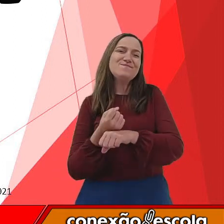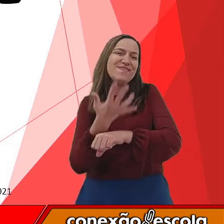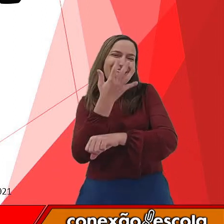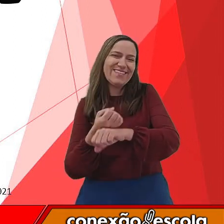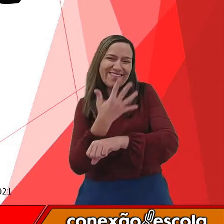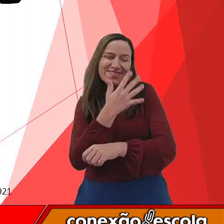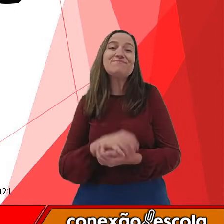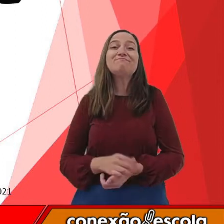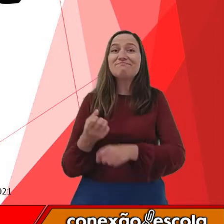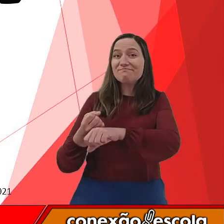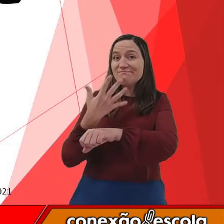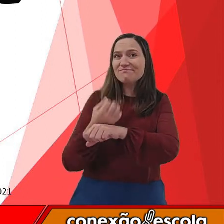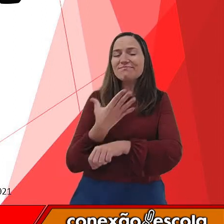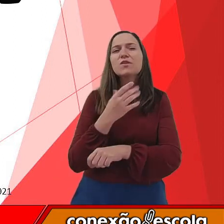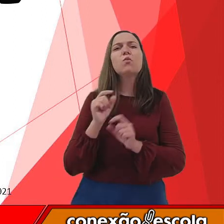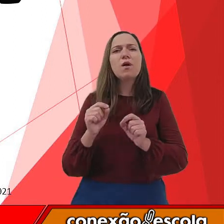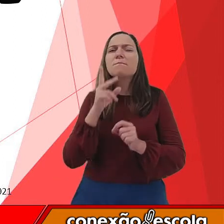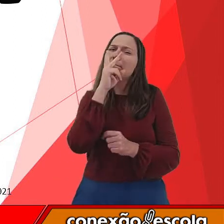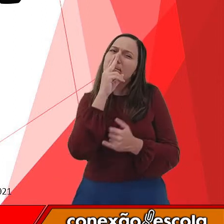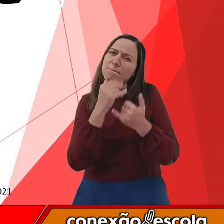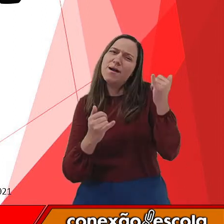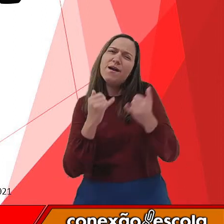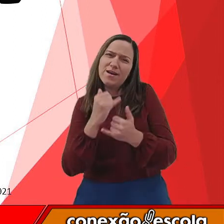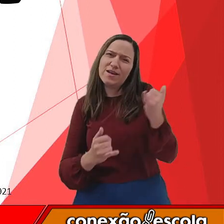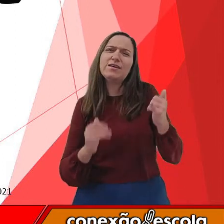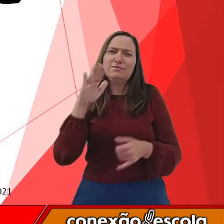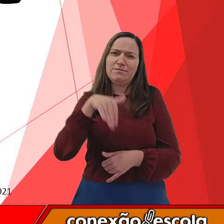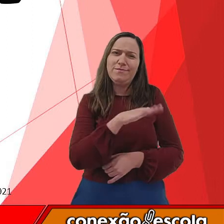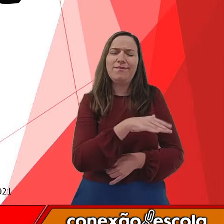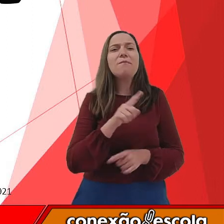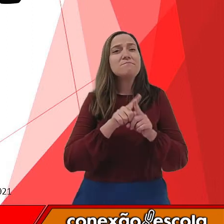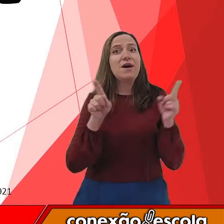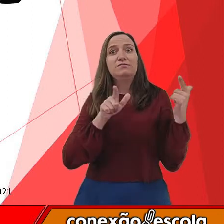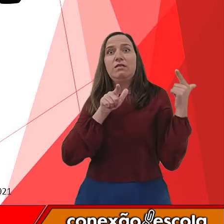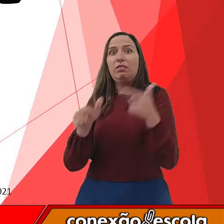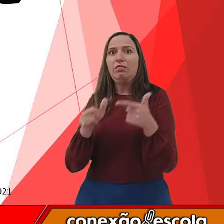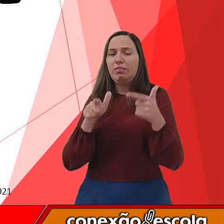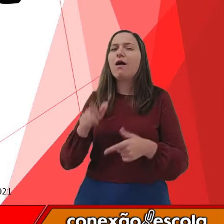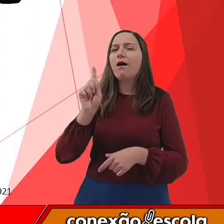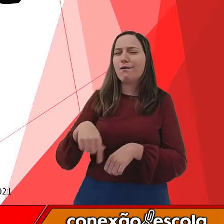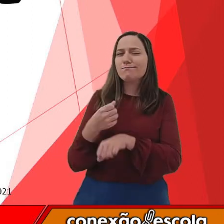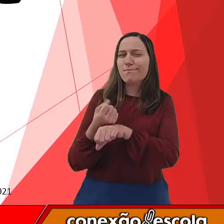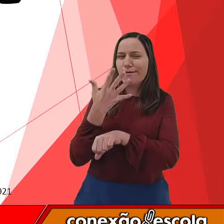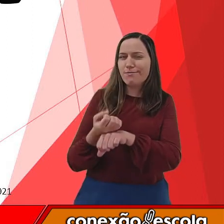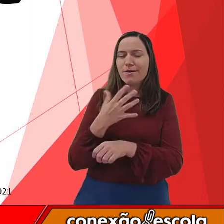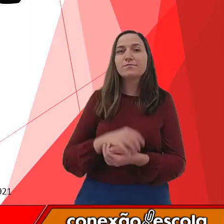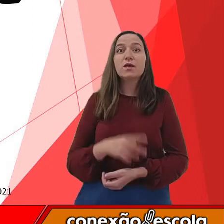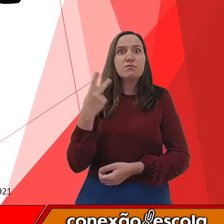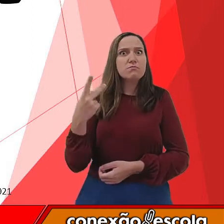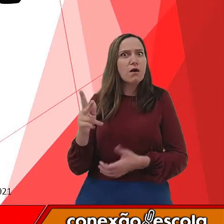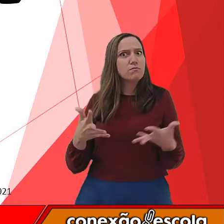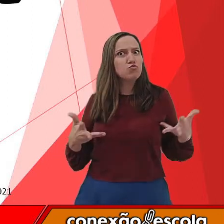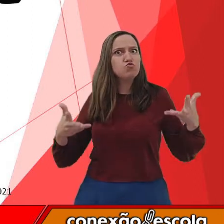acertou. A orca é uma espécie de golfinho, apesar de ser conhecida como baleia assassina. Sua habilidade de caçar